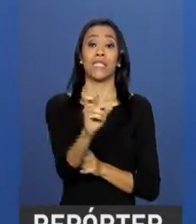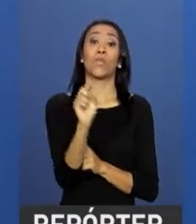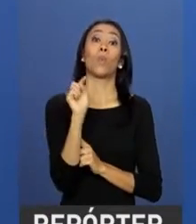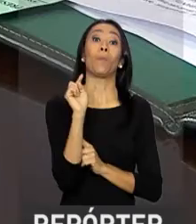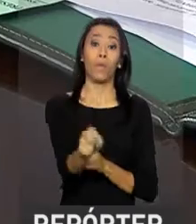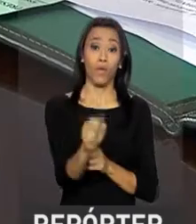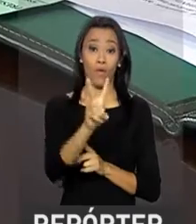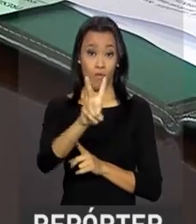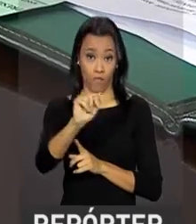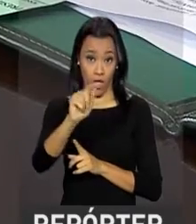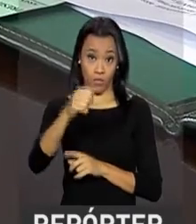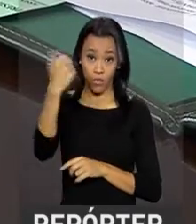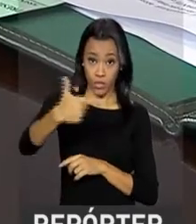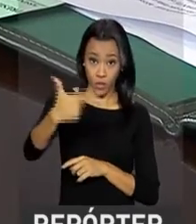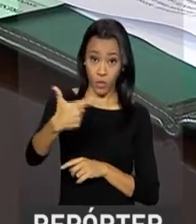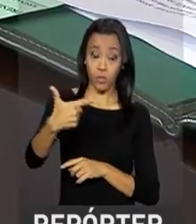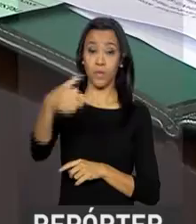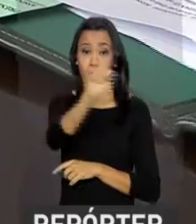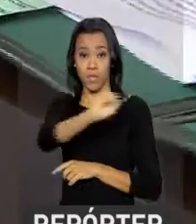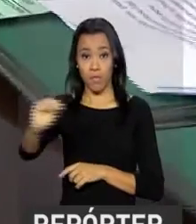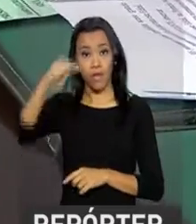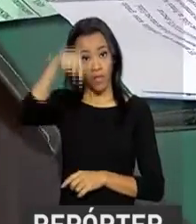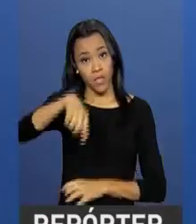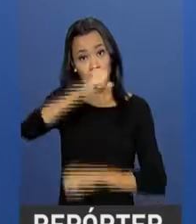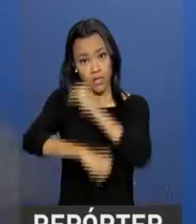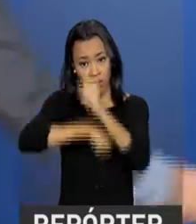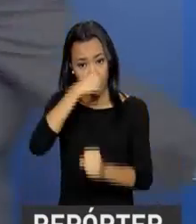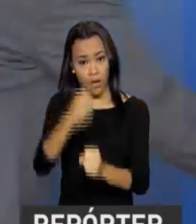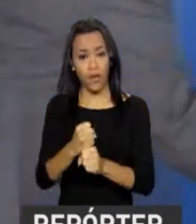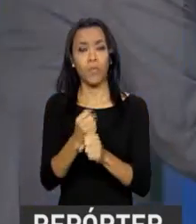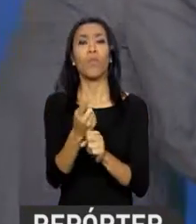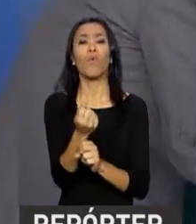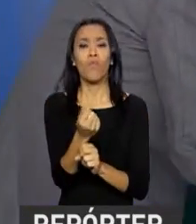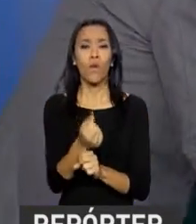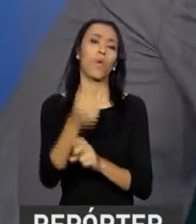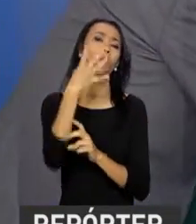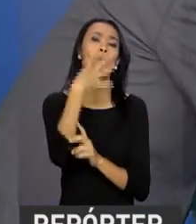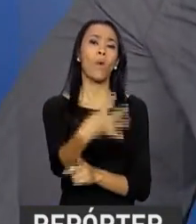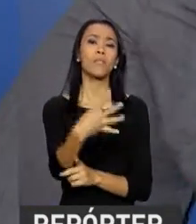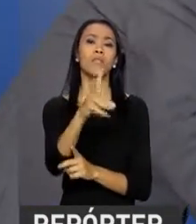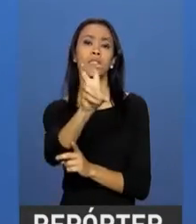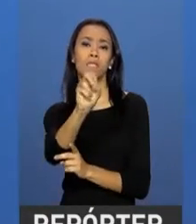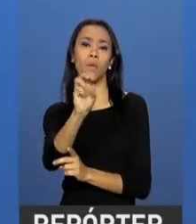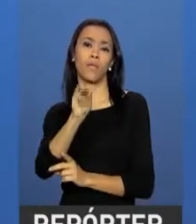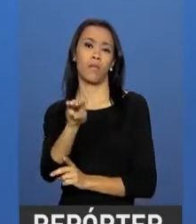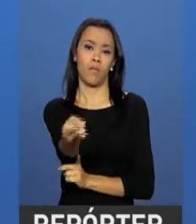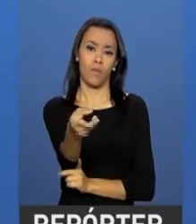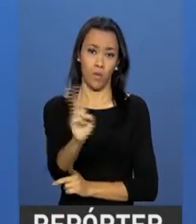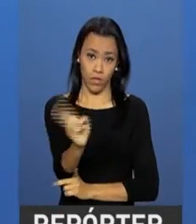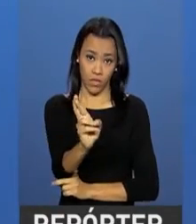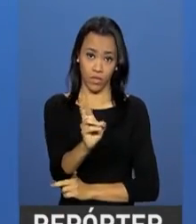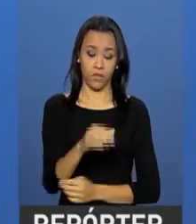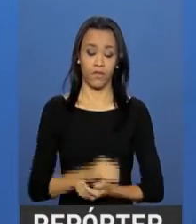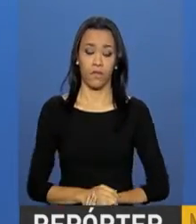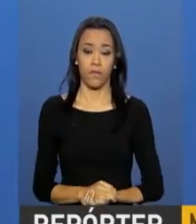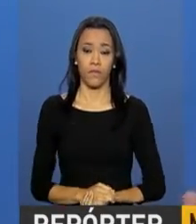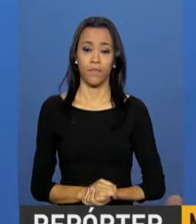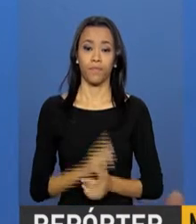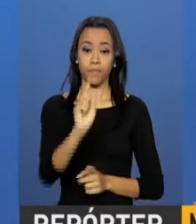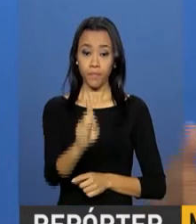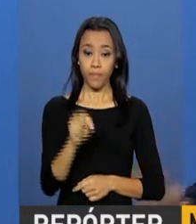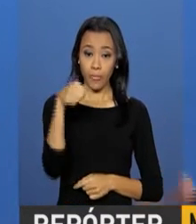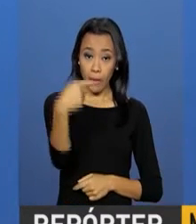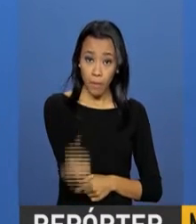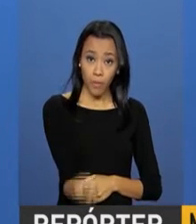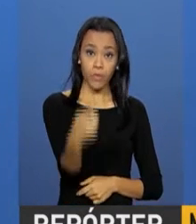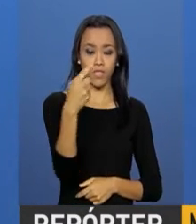semestre deste ano. O investimento é de 450 milhões de reais. Depois da